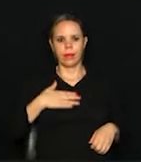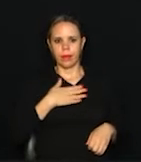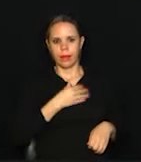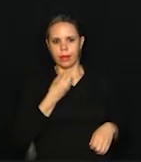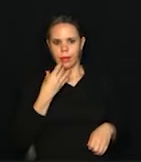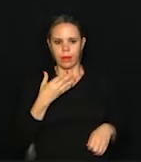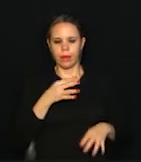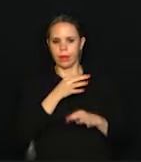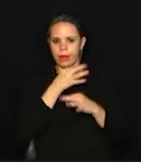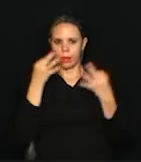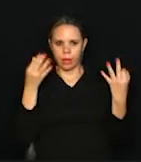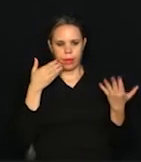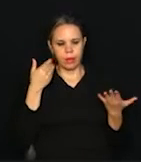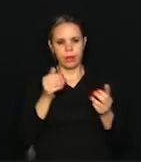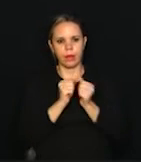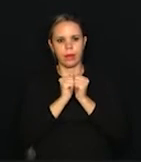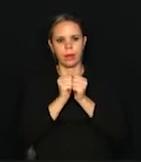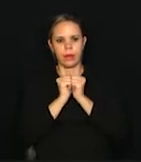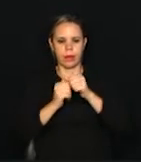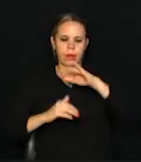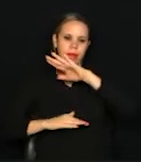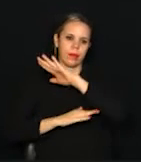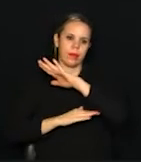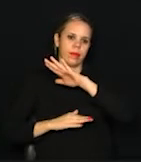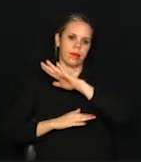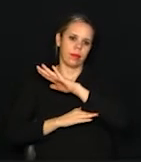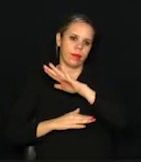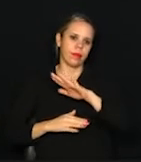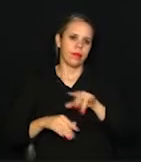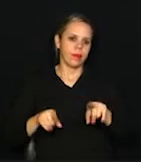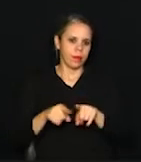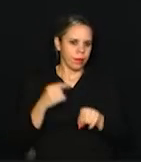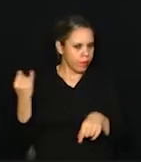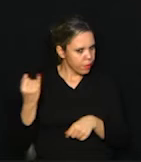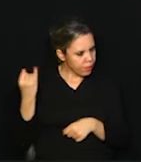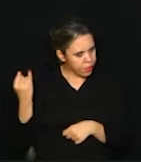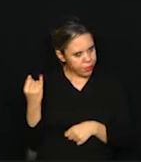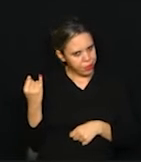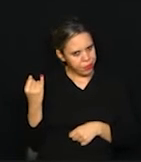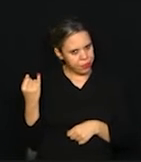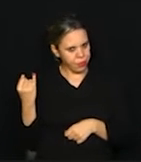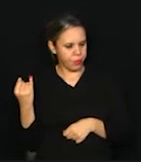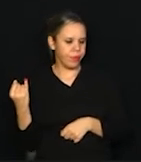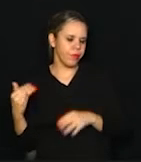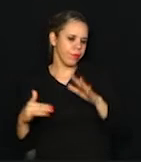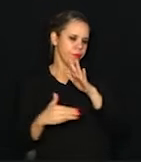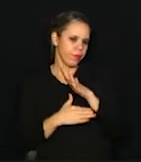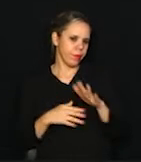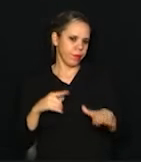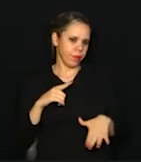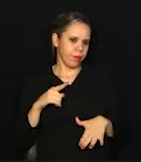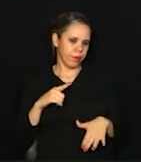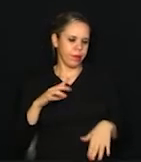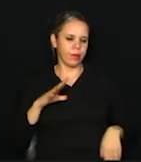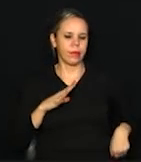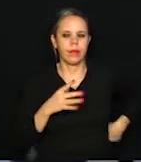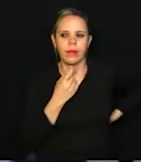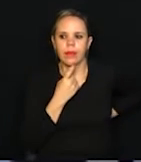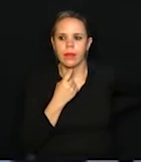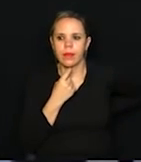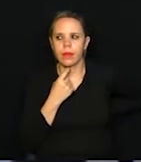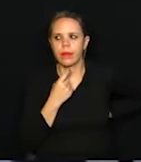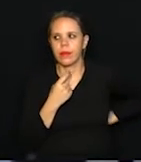e produtivo estar com a Câmara dos Vereadores, não só pela importância que a Câmara dos Vereadores tem na cidade de